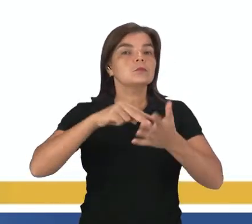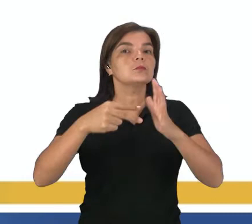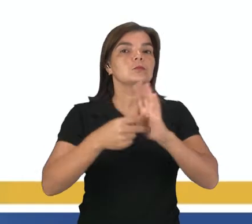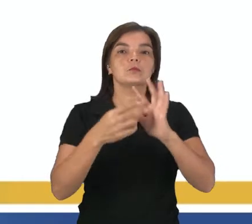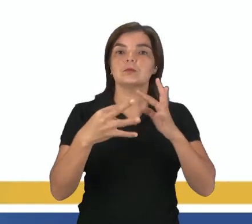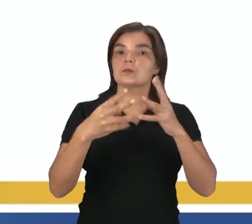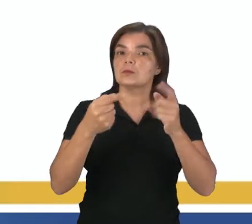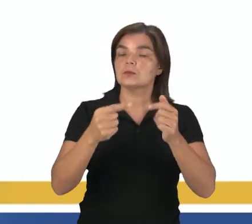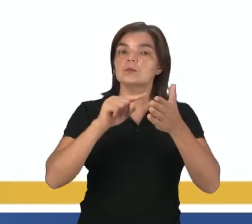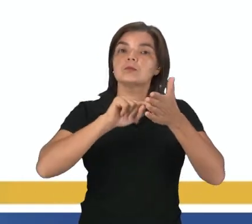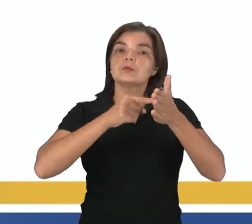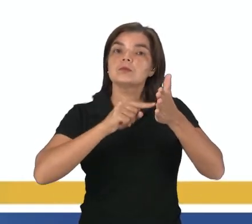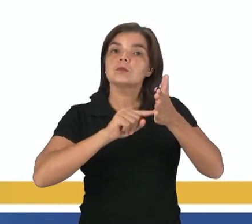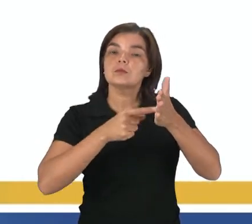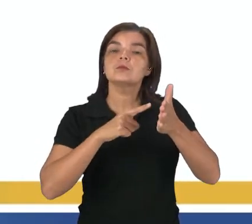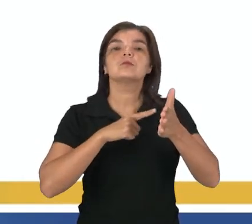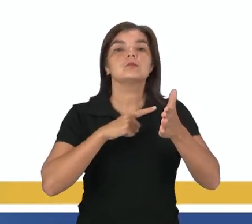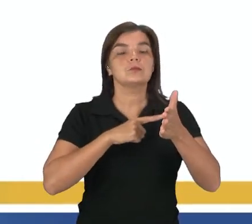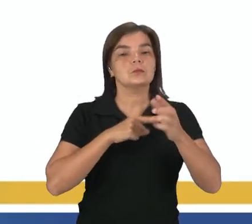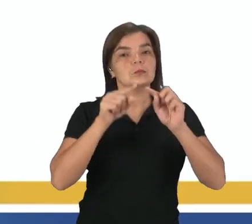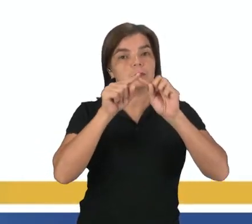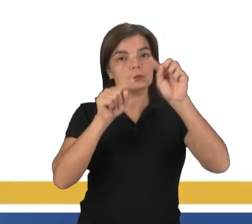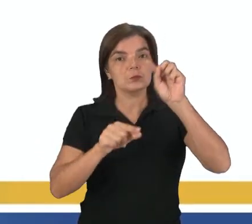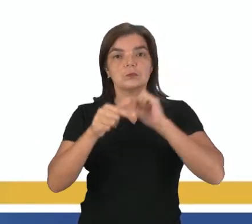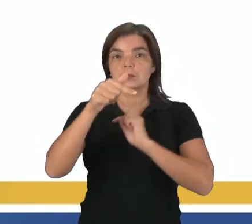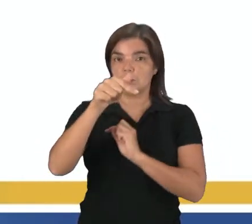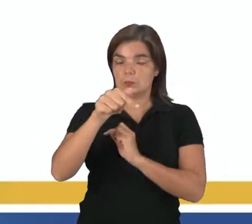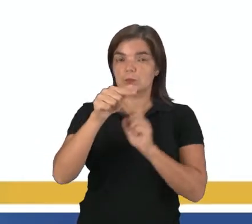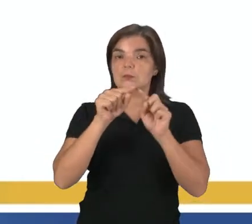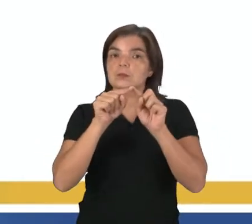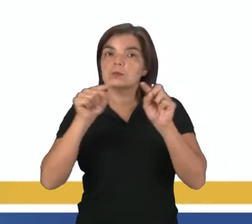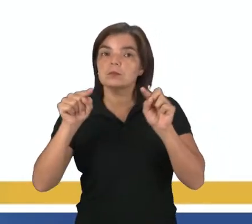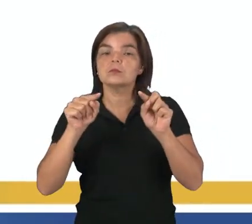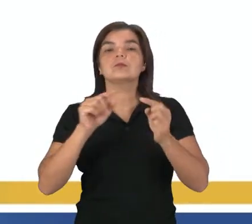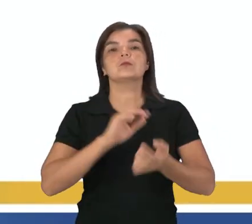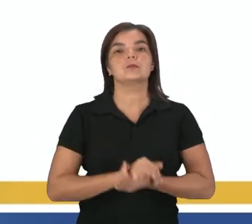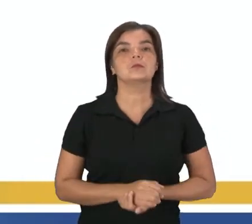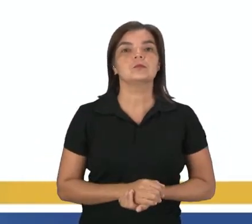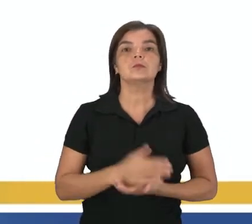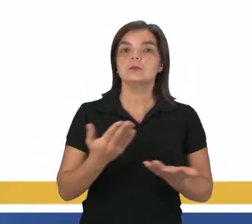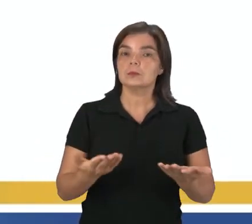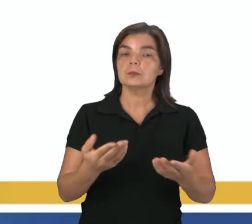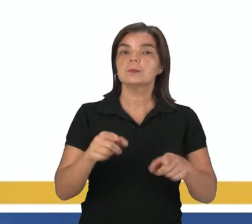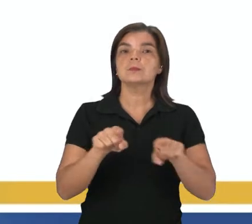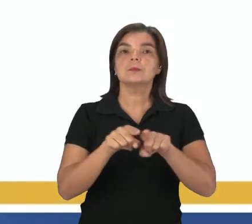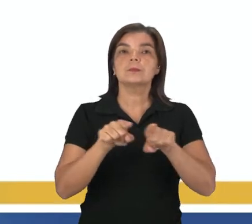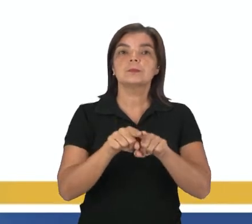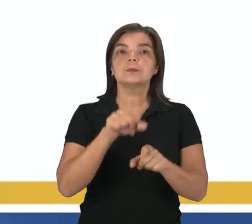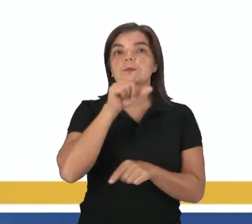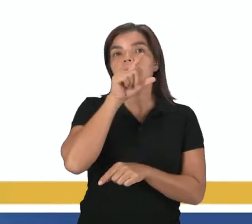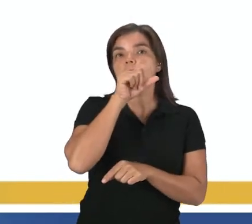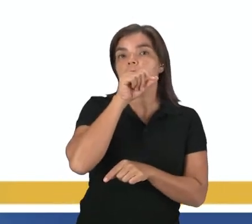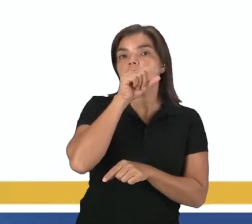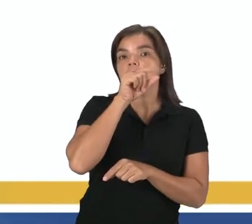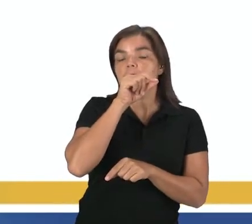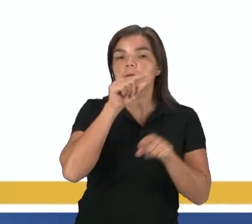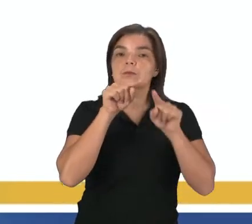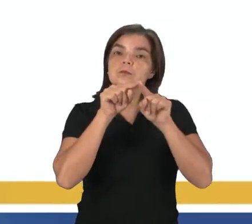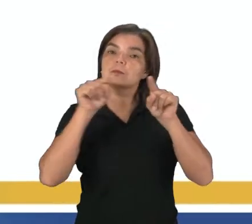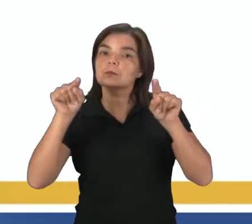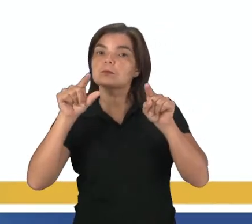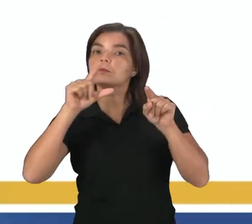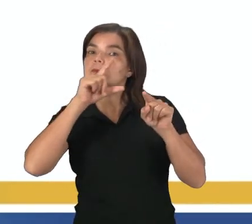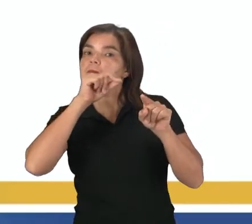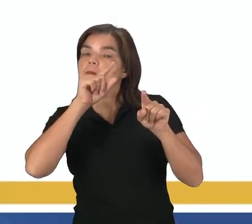que todos os pontos eles têm que estar a 7 unidades de distância. Da boquinha do vermelho para a boquinha do verde, por